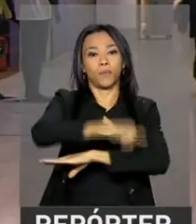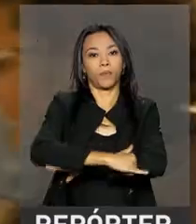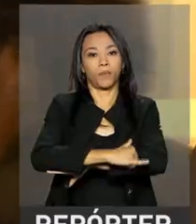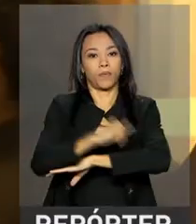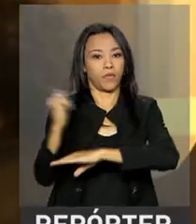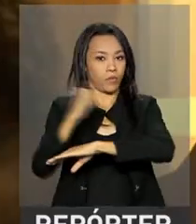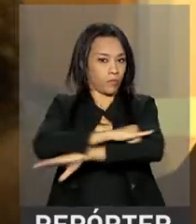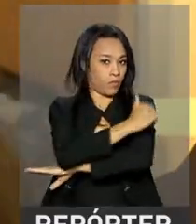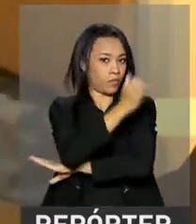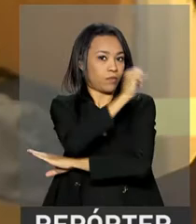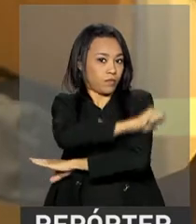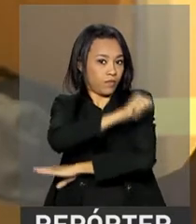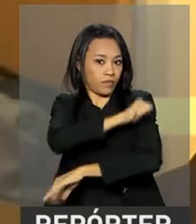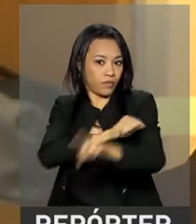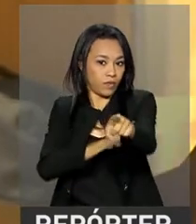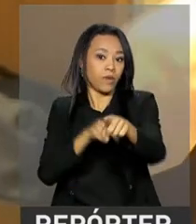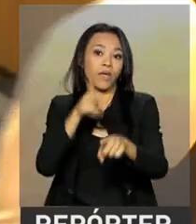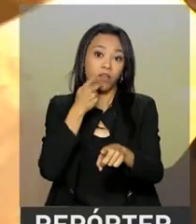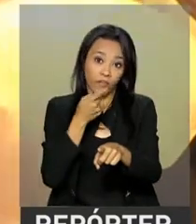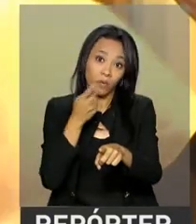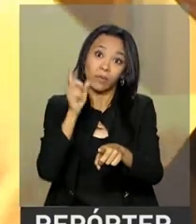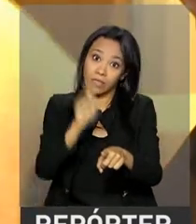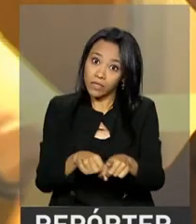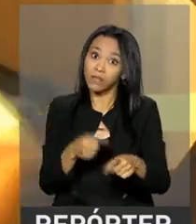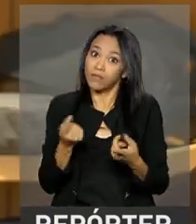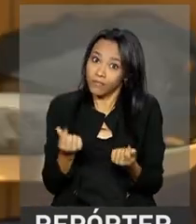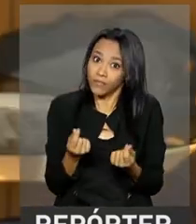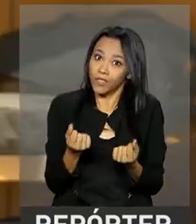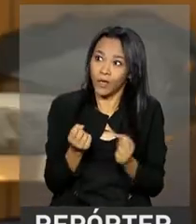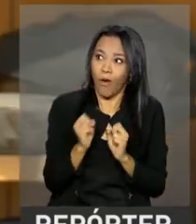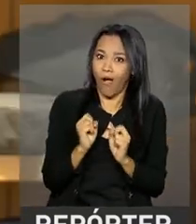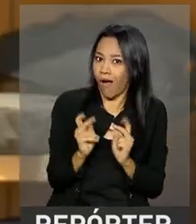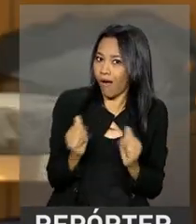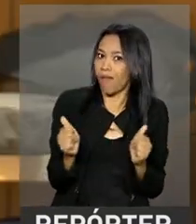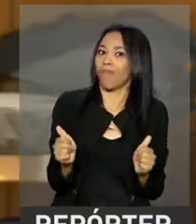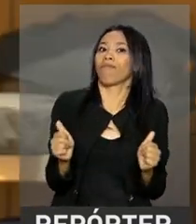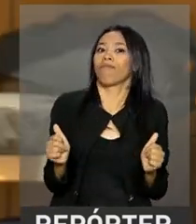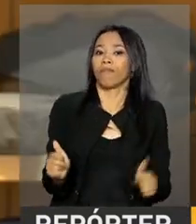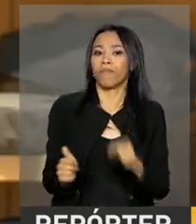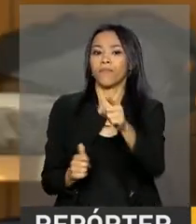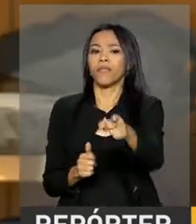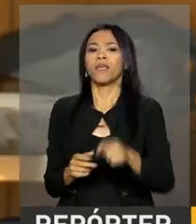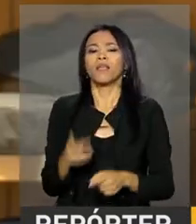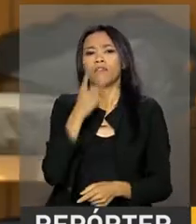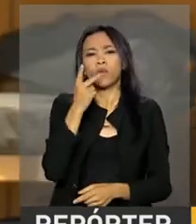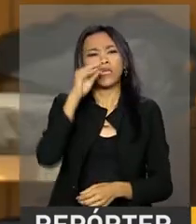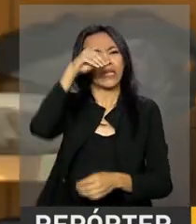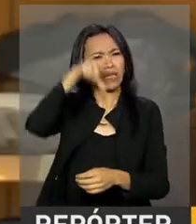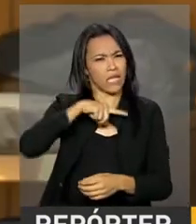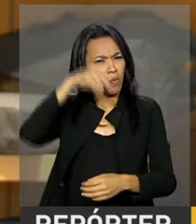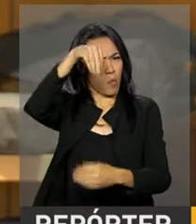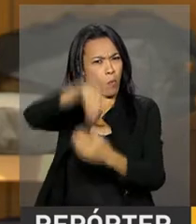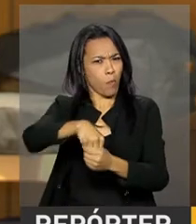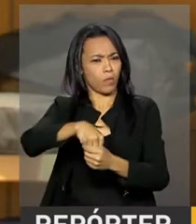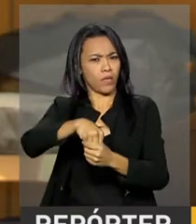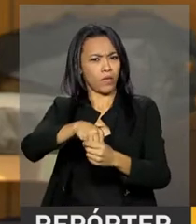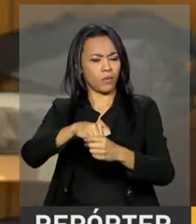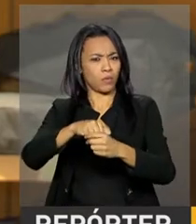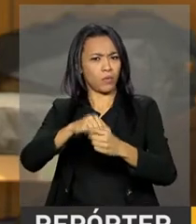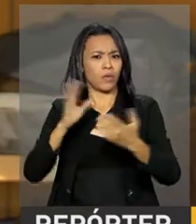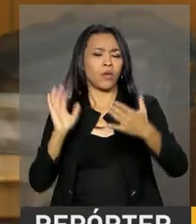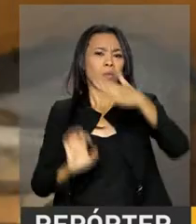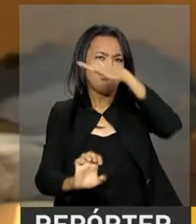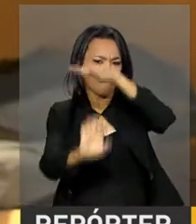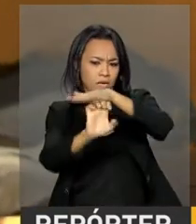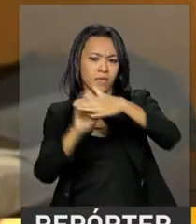anos para ele o investimento que tem dado certo o fato de ser uma empresa dentro do aeroporto é super importante